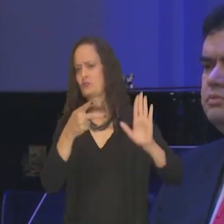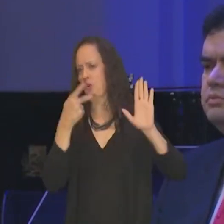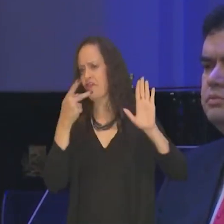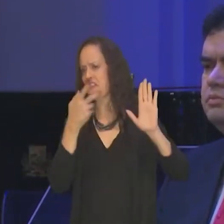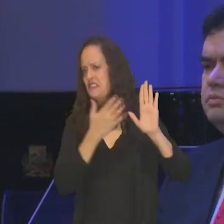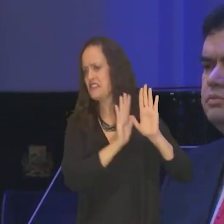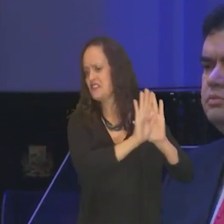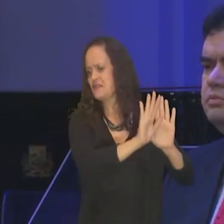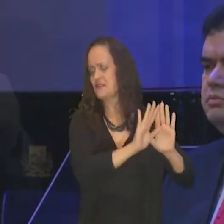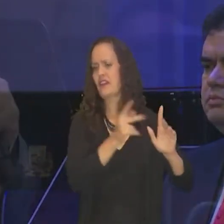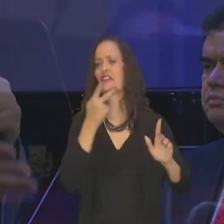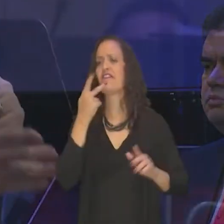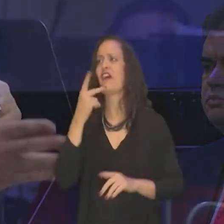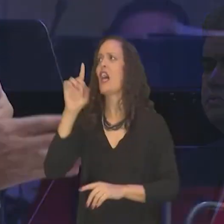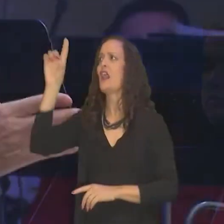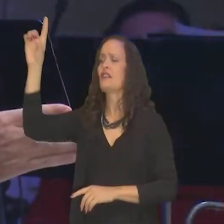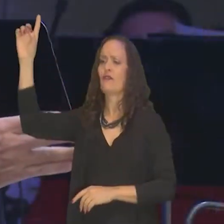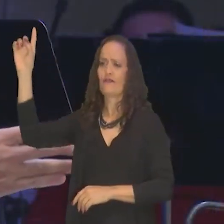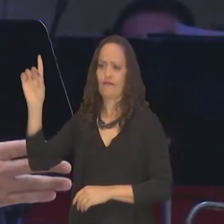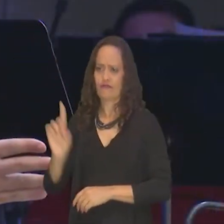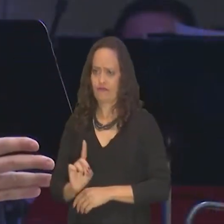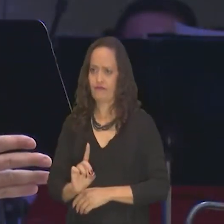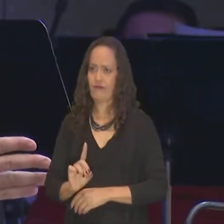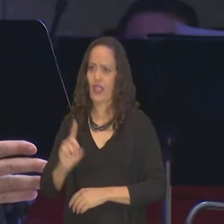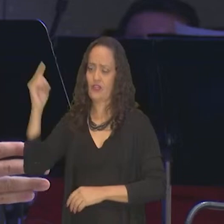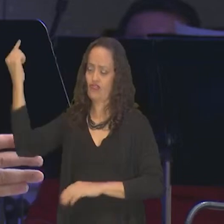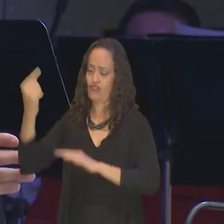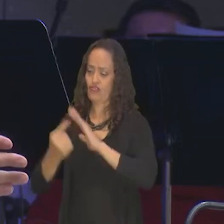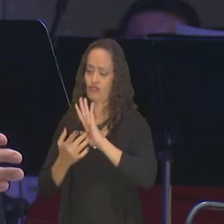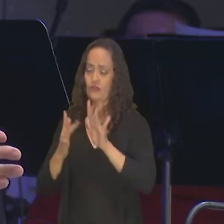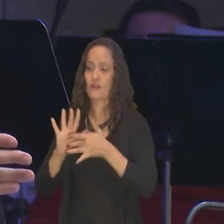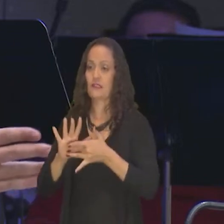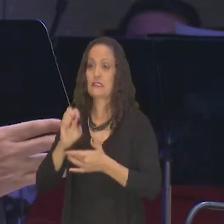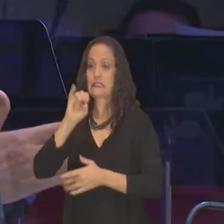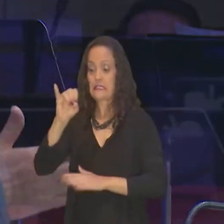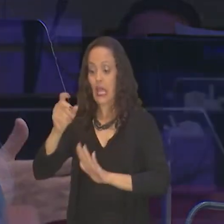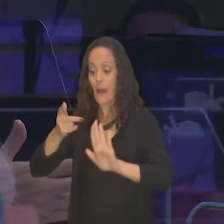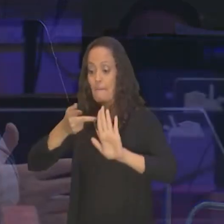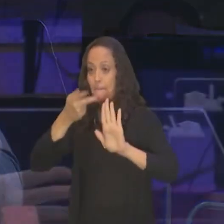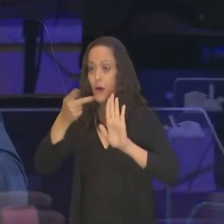que Ele virá. Se essas profecias